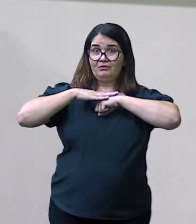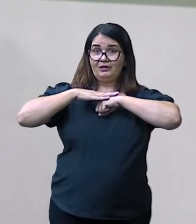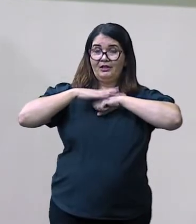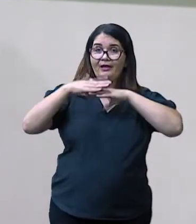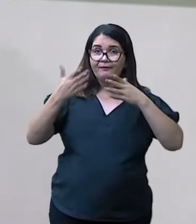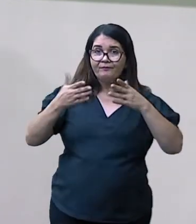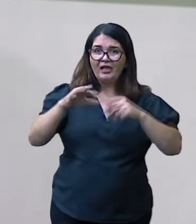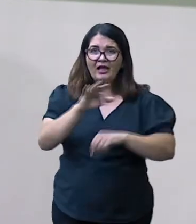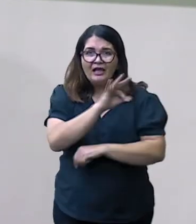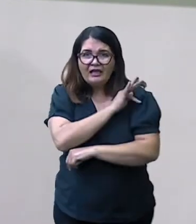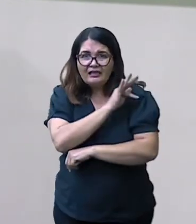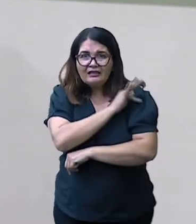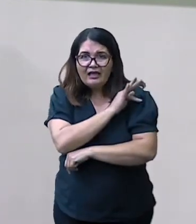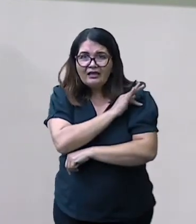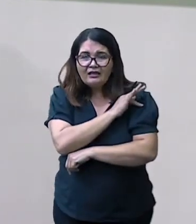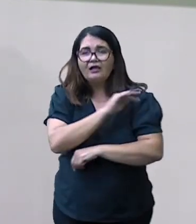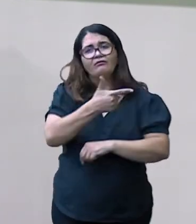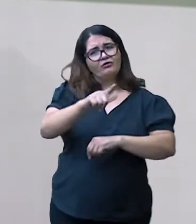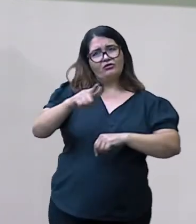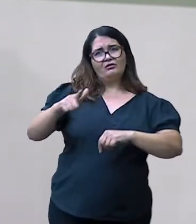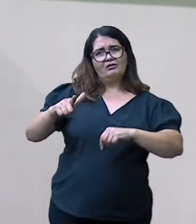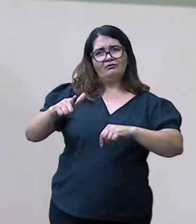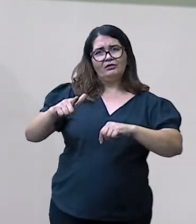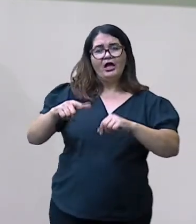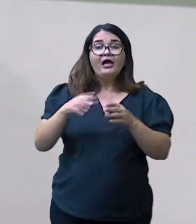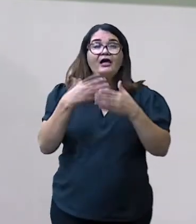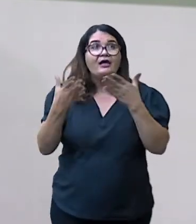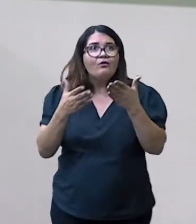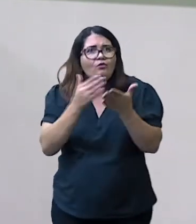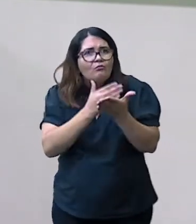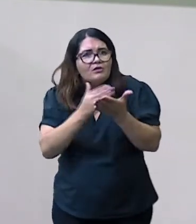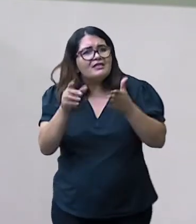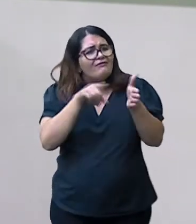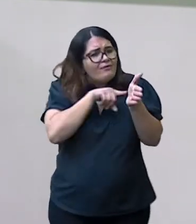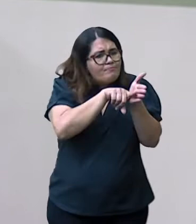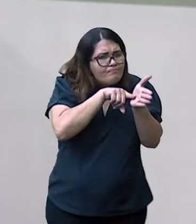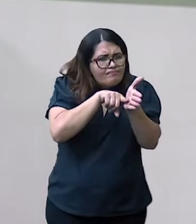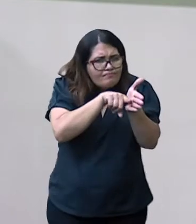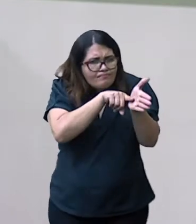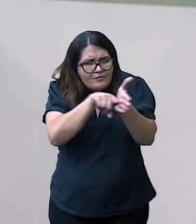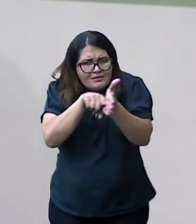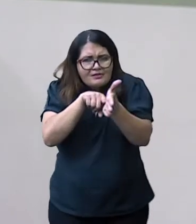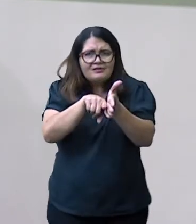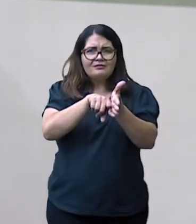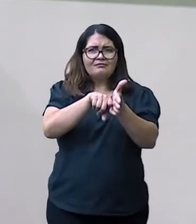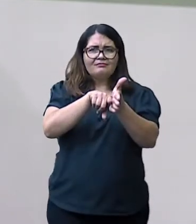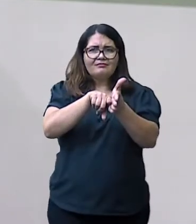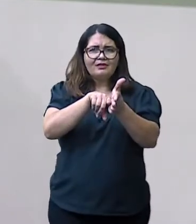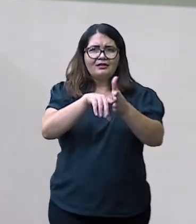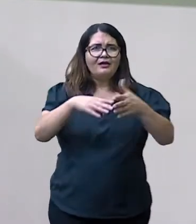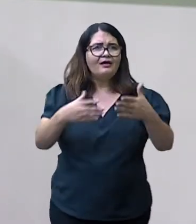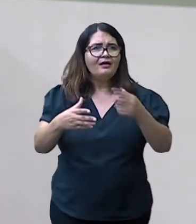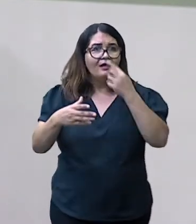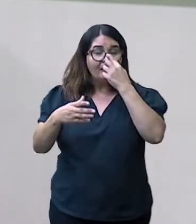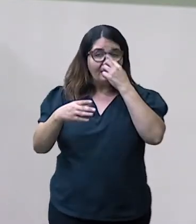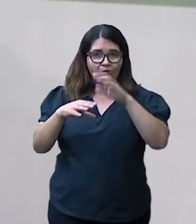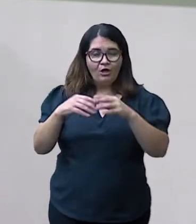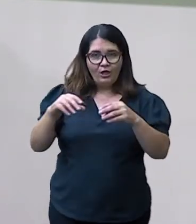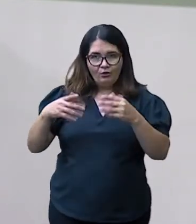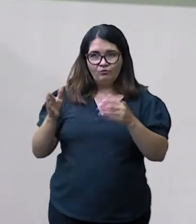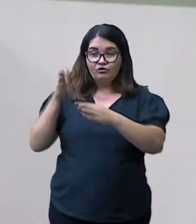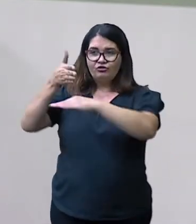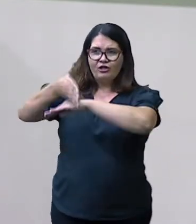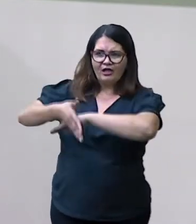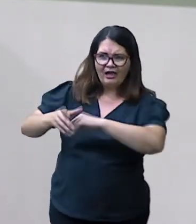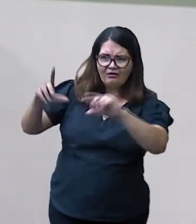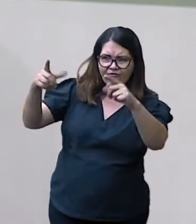E eu fui fazendo pesquisa, por exemplo, eu chegava numa exposição de um artista, eu queria saber o material que ele usou,